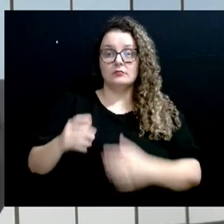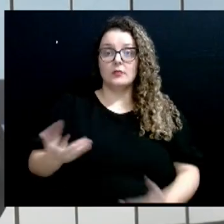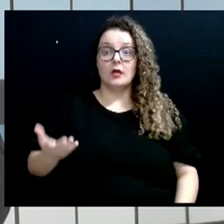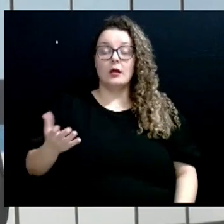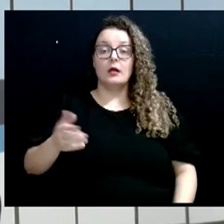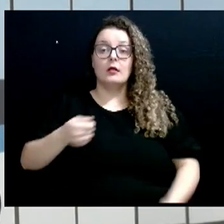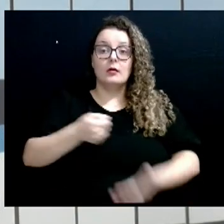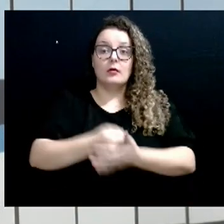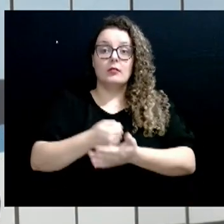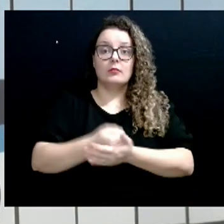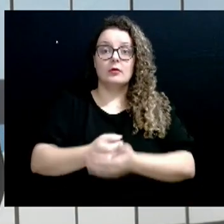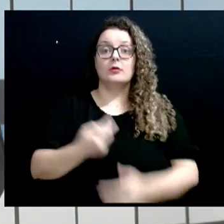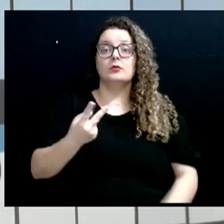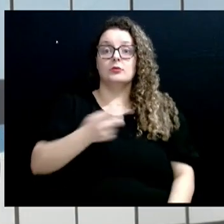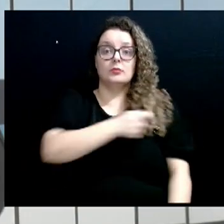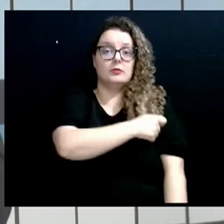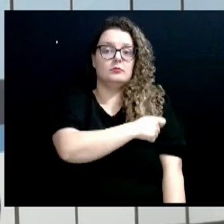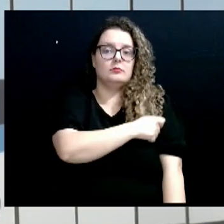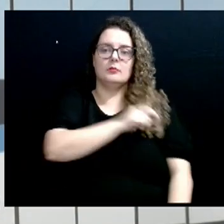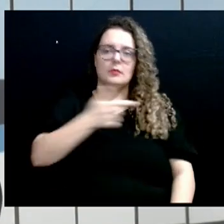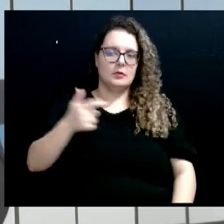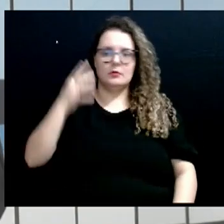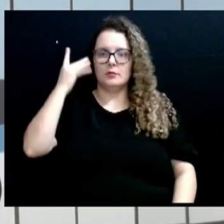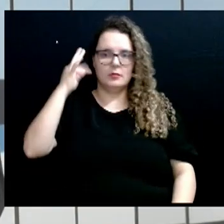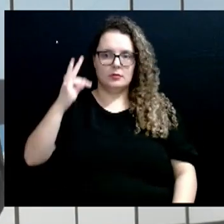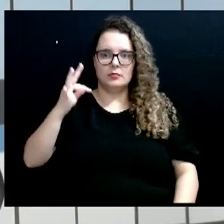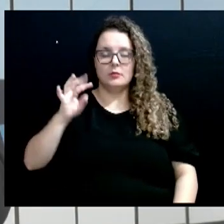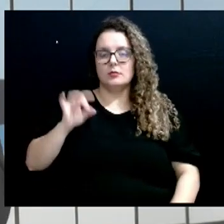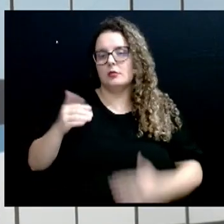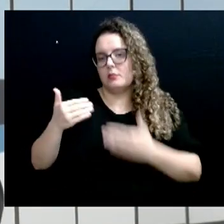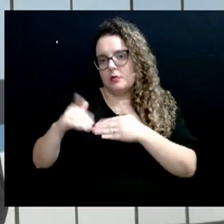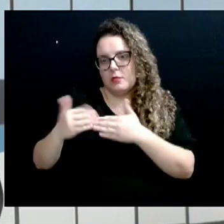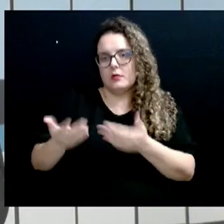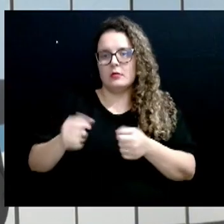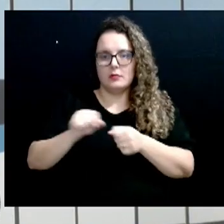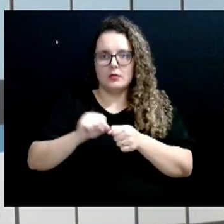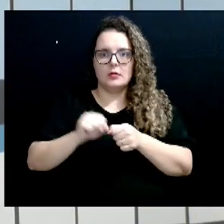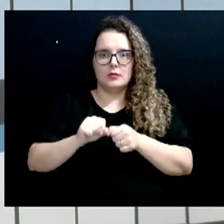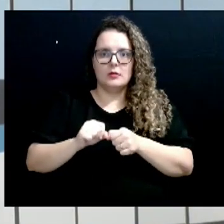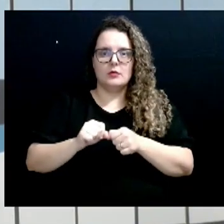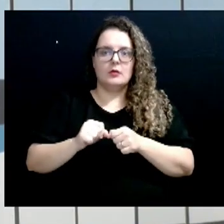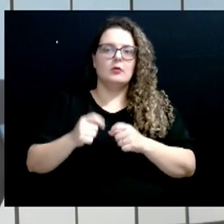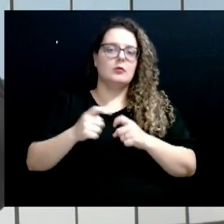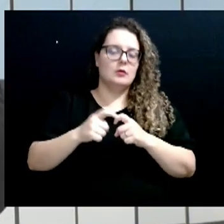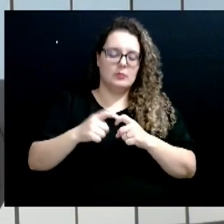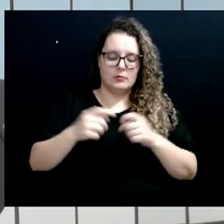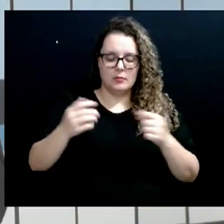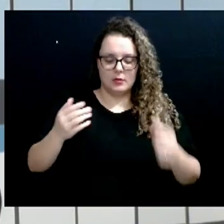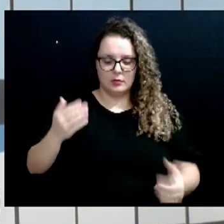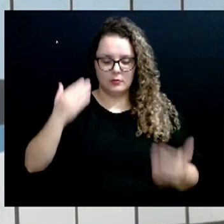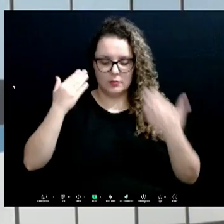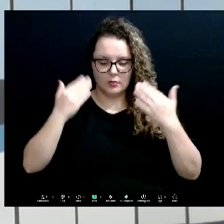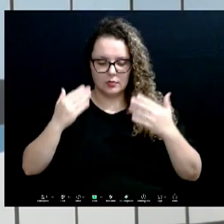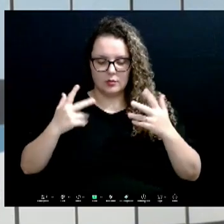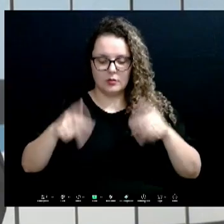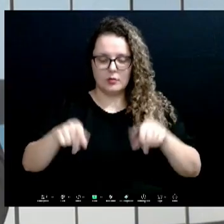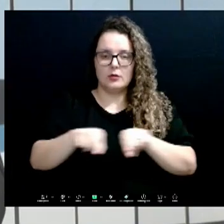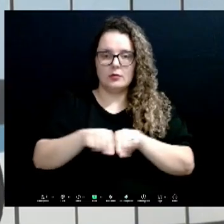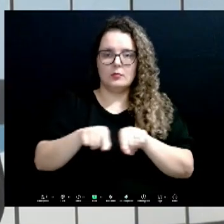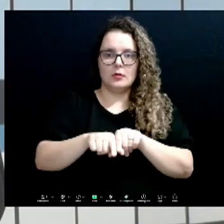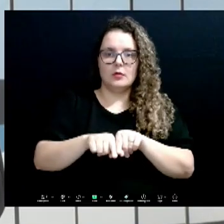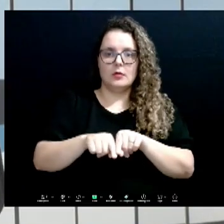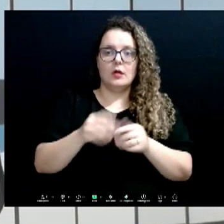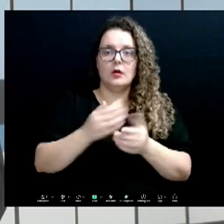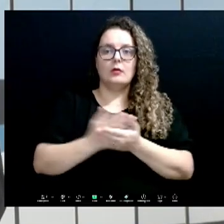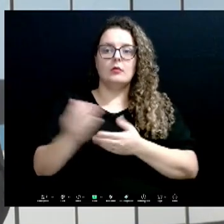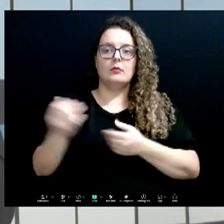2 aulas, não tinha parte teórica, era só uma provinha. Você fazia o exame médico psicotécnico, do jeito que é hoje, e aí você passava a dirigir. Só que era uma